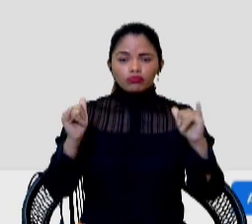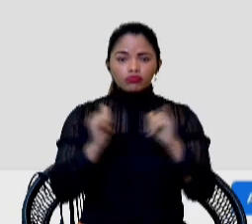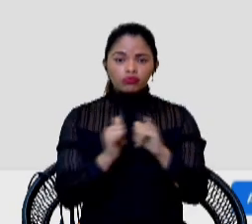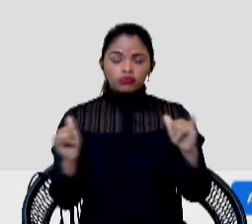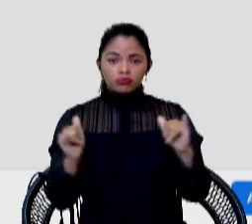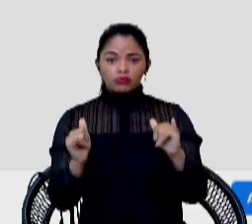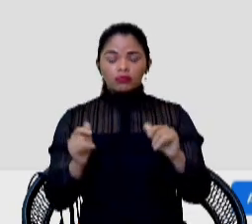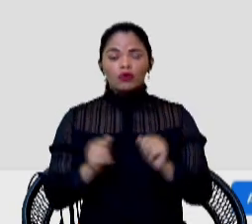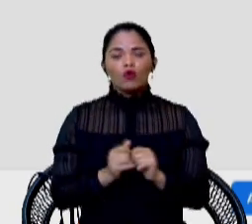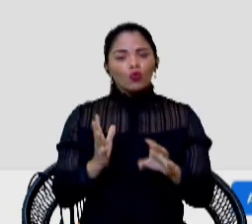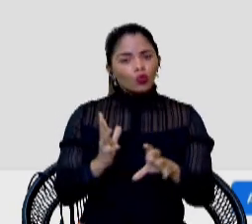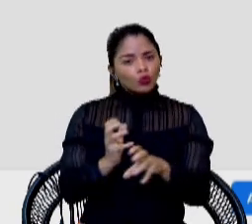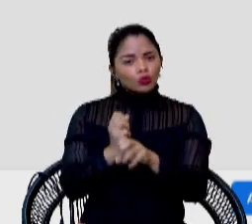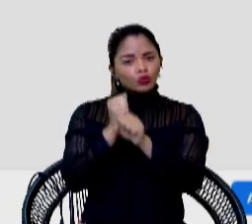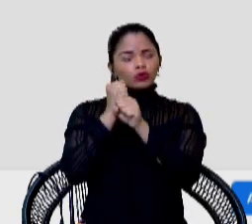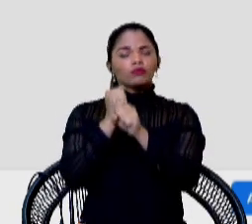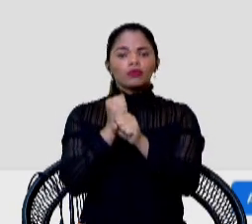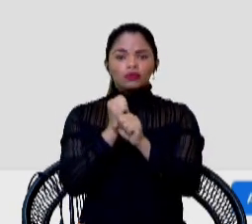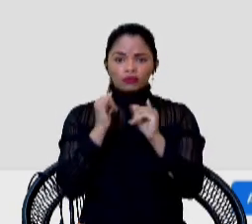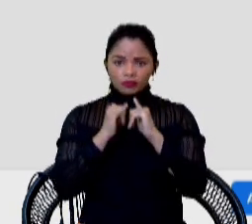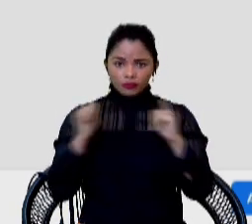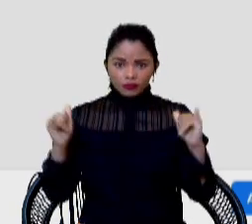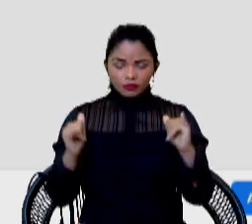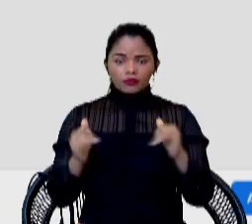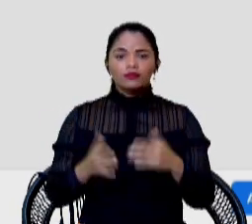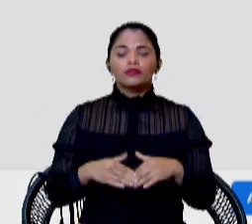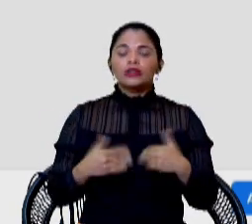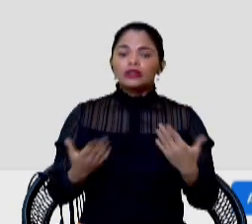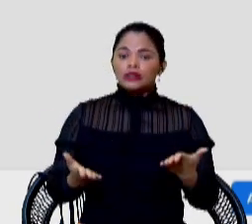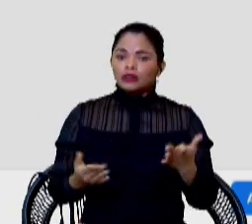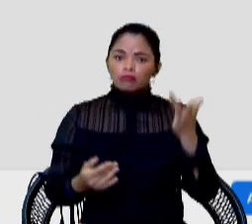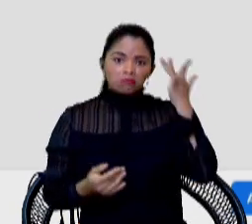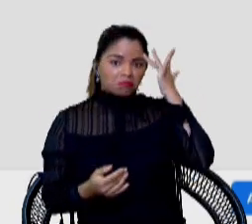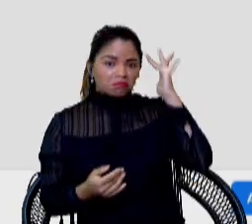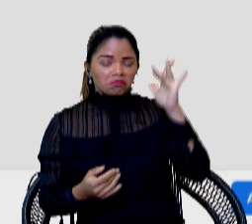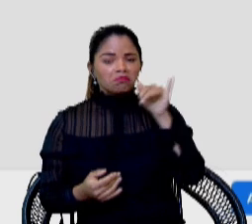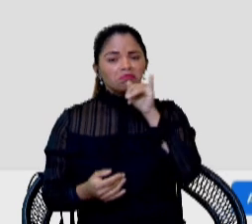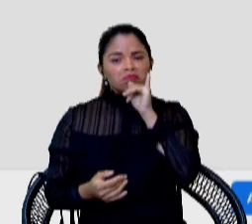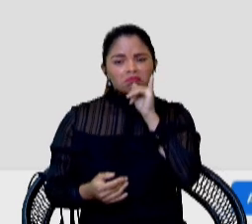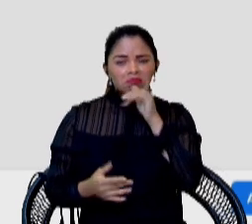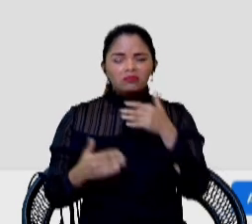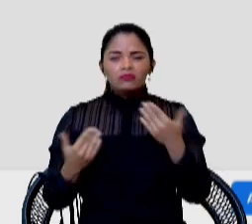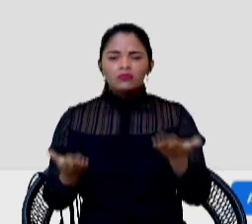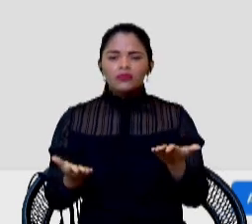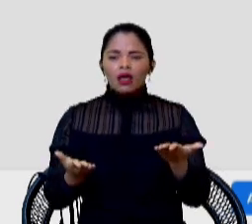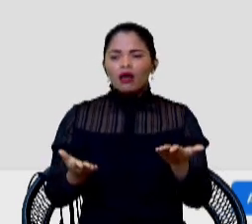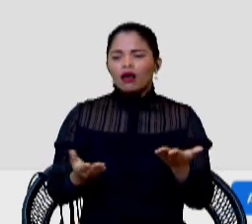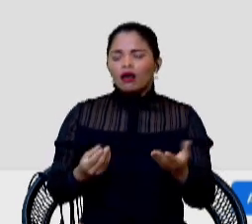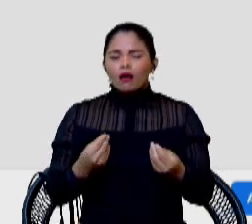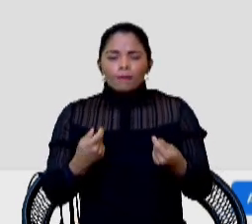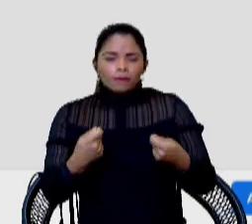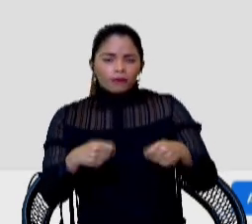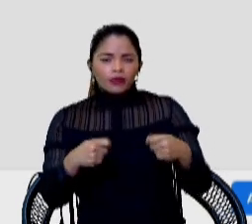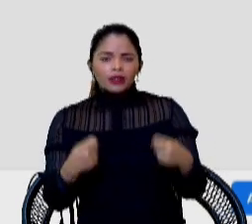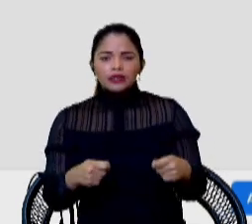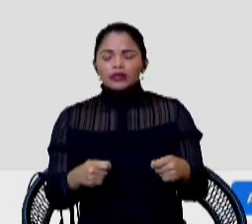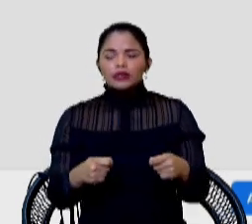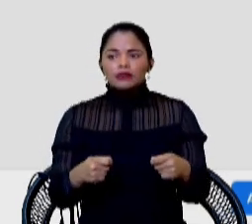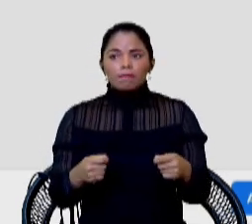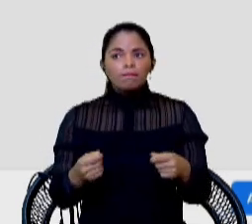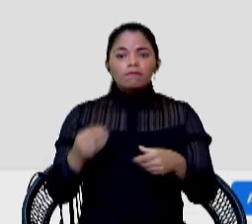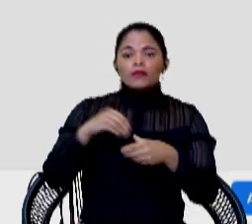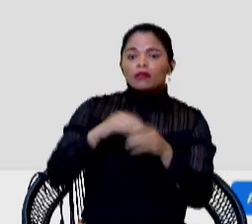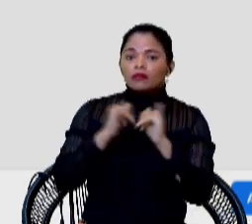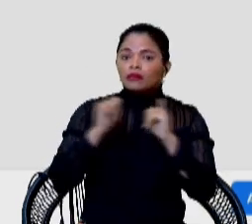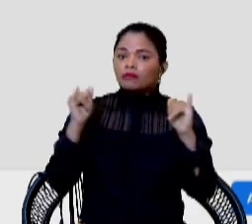E otimização de orçamento, que é o que eu conversei com vocês, caso eu não saiba, por exemplo. Ah, eu preciso, dentro da minha campanha